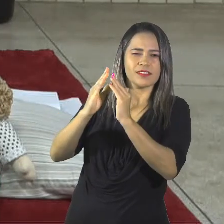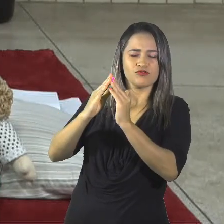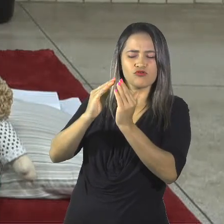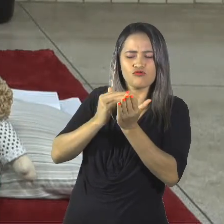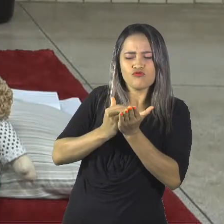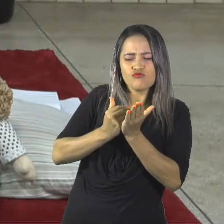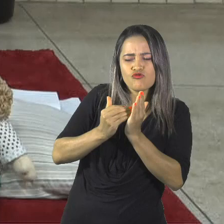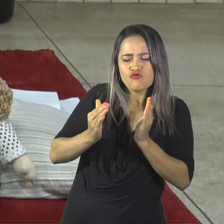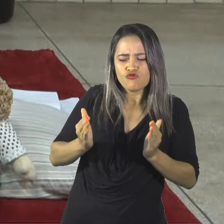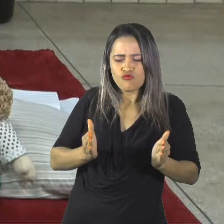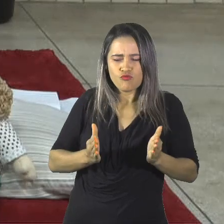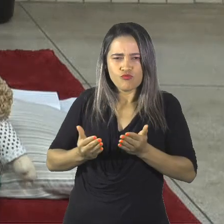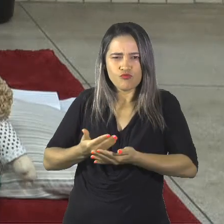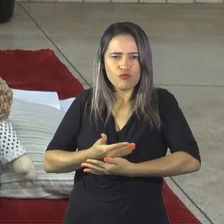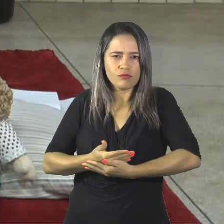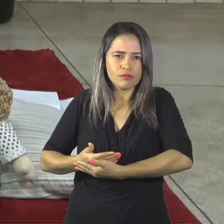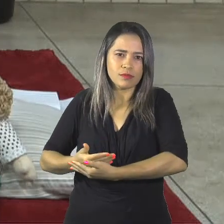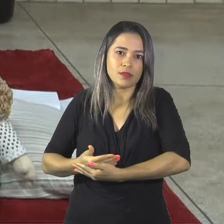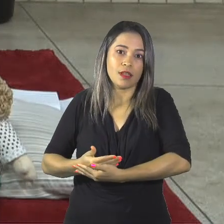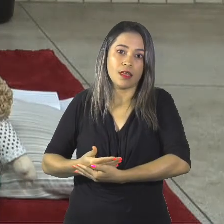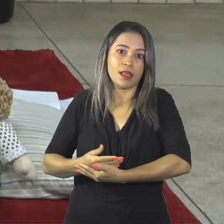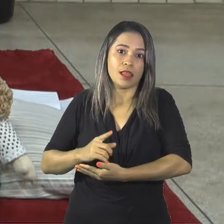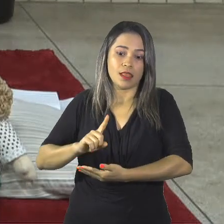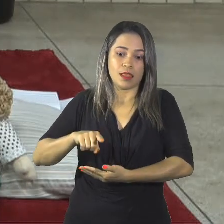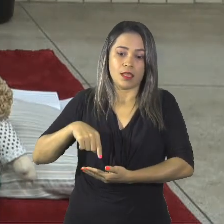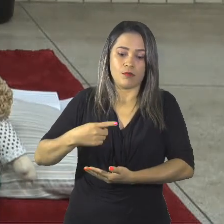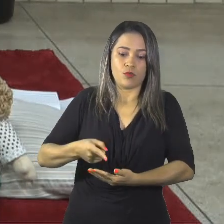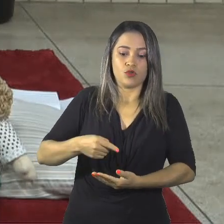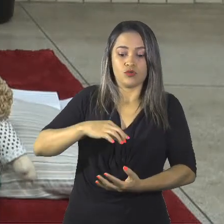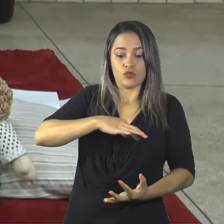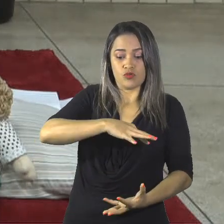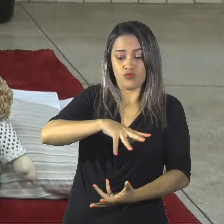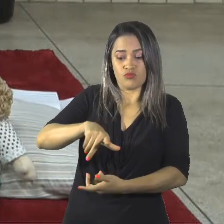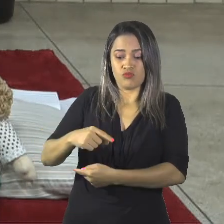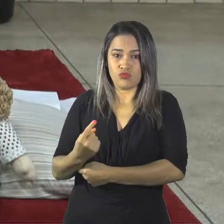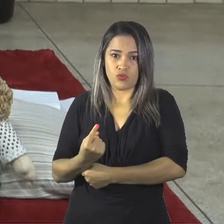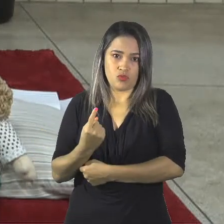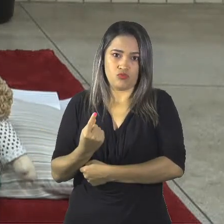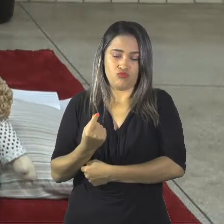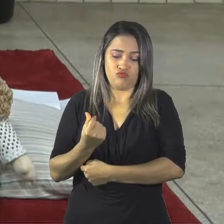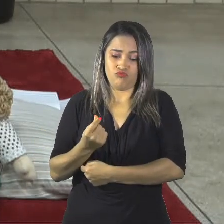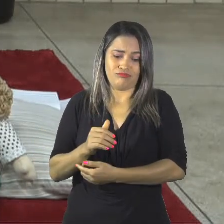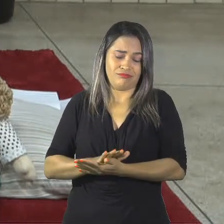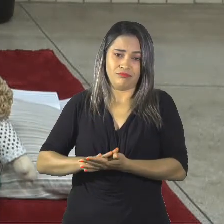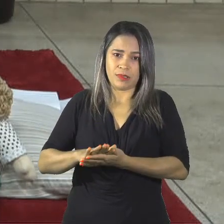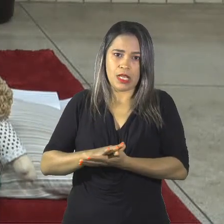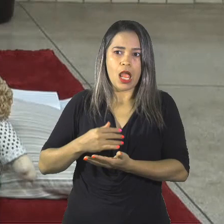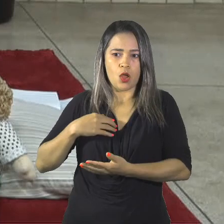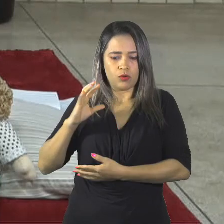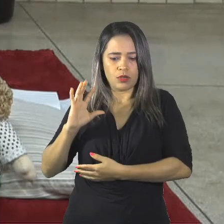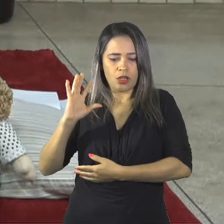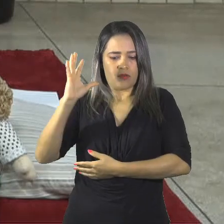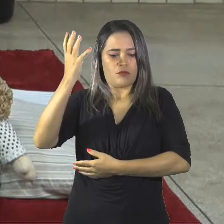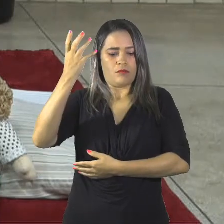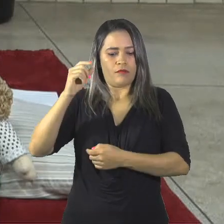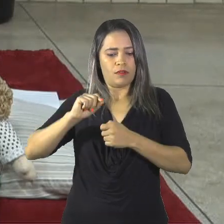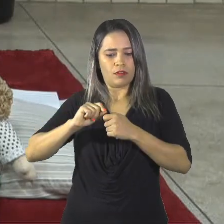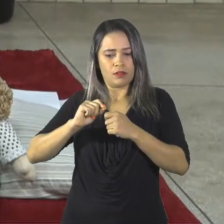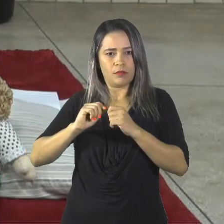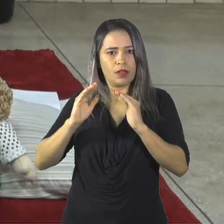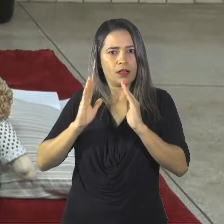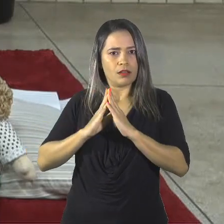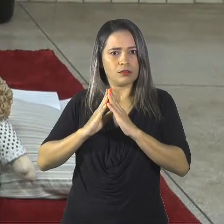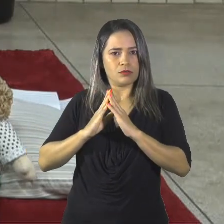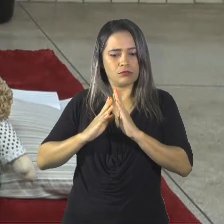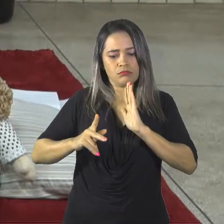pequena. Depois, quando estava no mundo só, sem dinheiro, eu resolvi fazer a minha casa com as